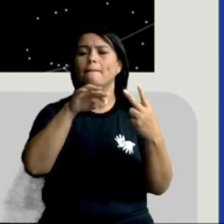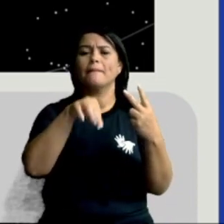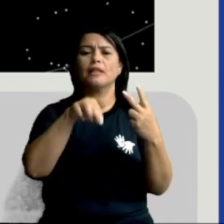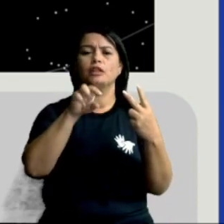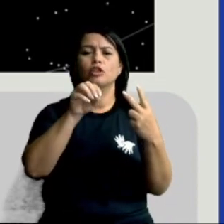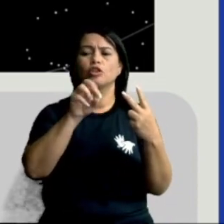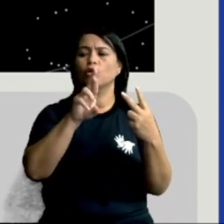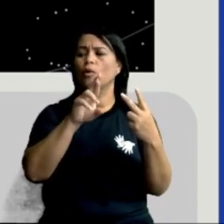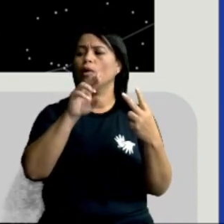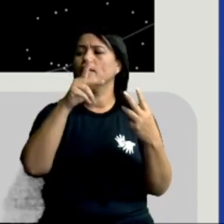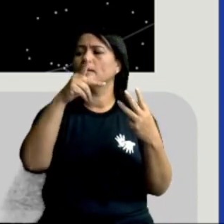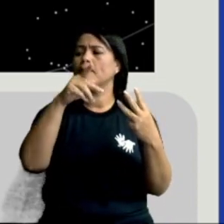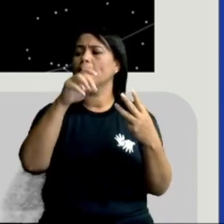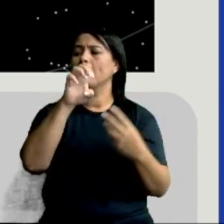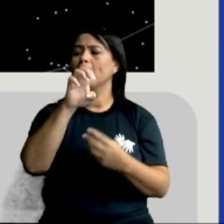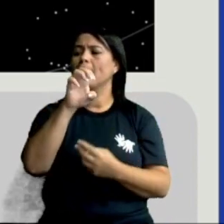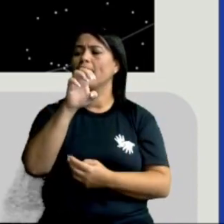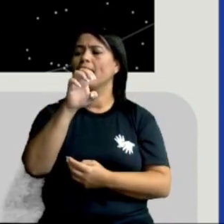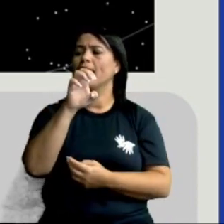de Pégasus,